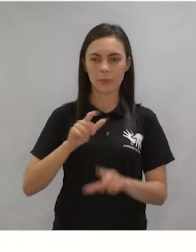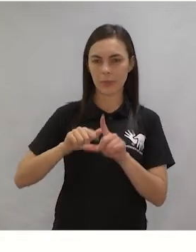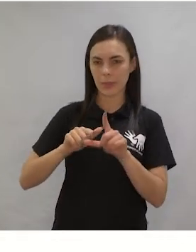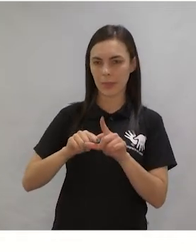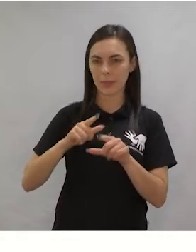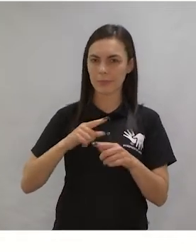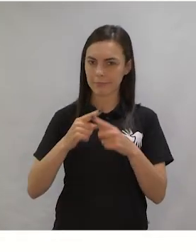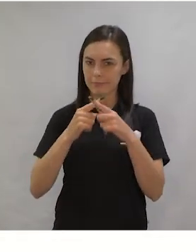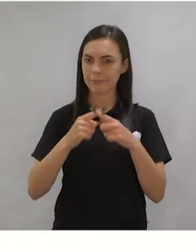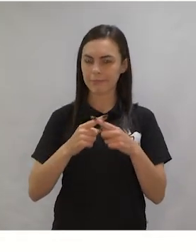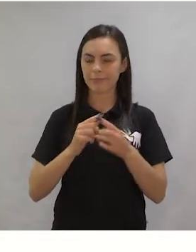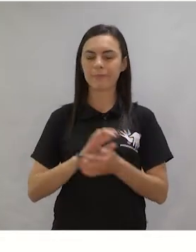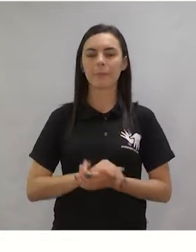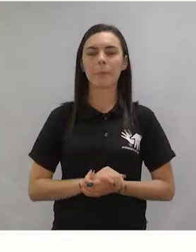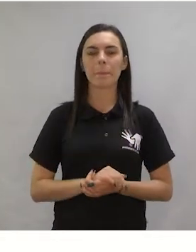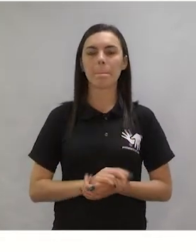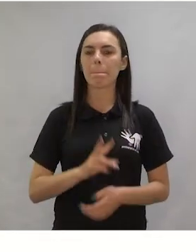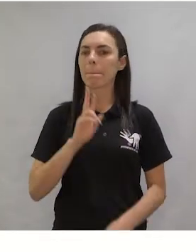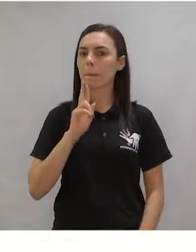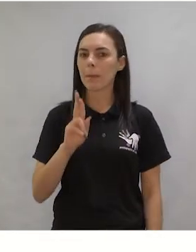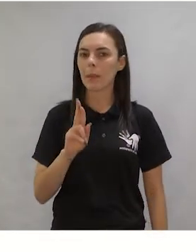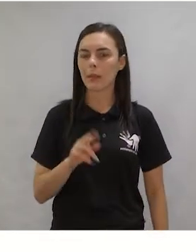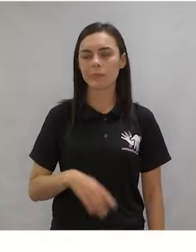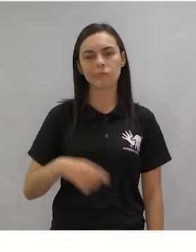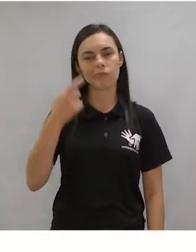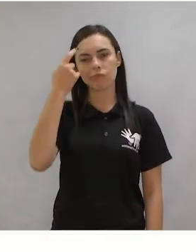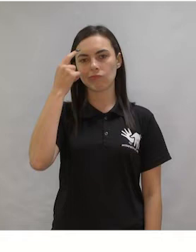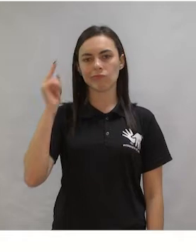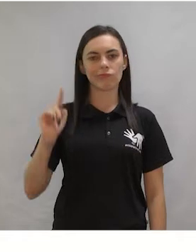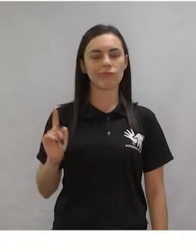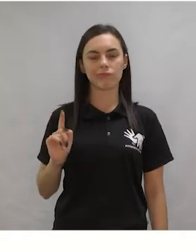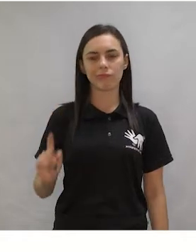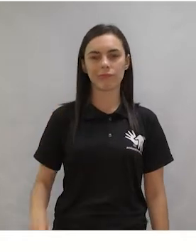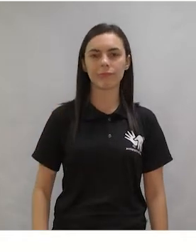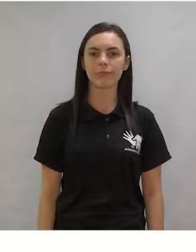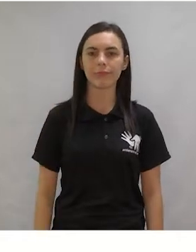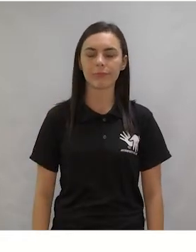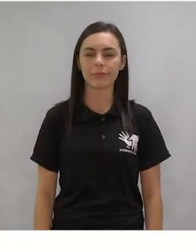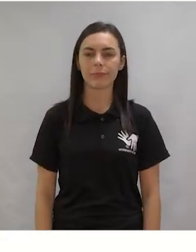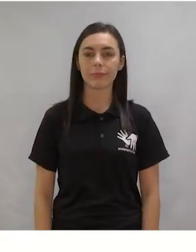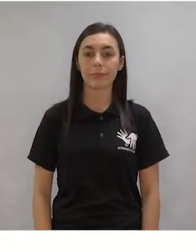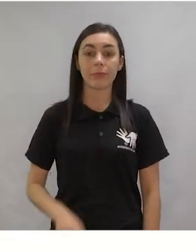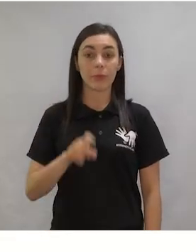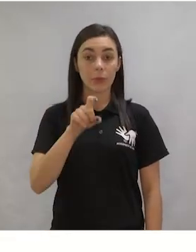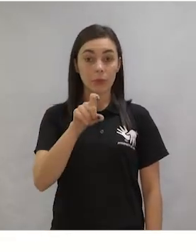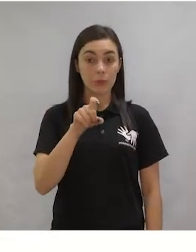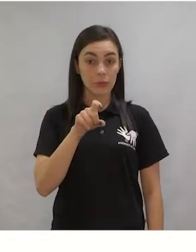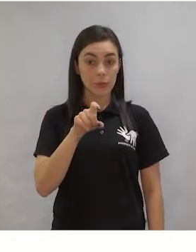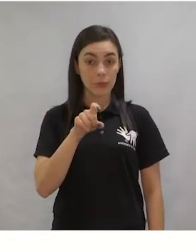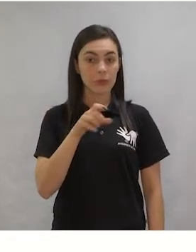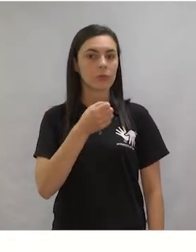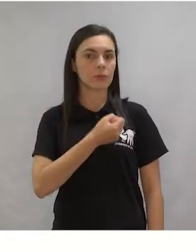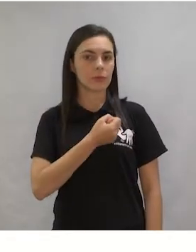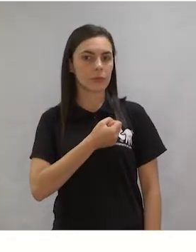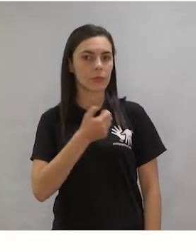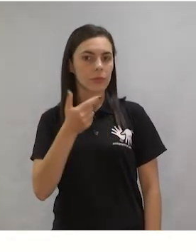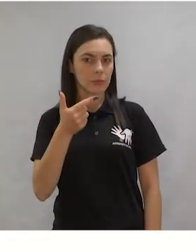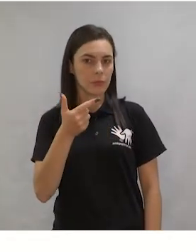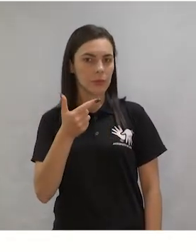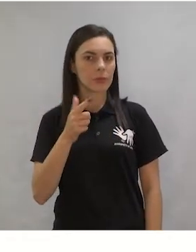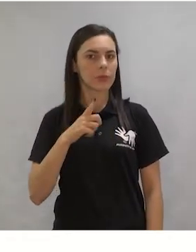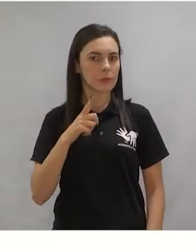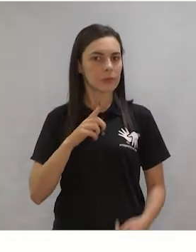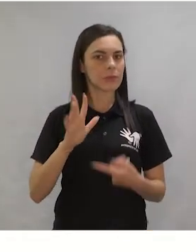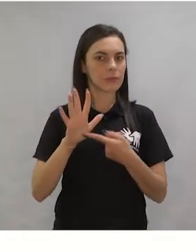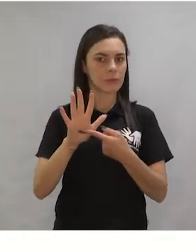meio. É igual a quanto? Não sei, né? Então, eu sei que o x vale 2.